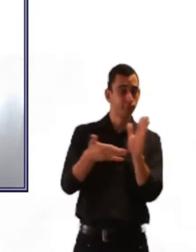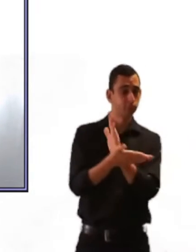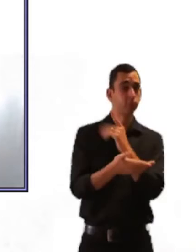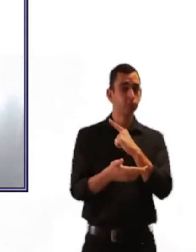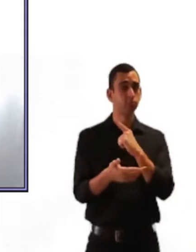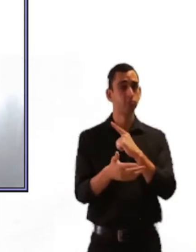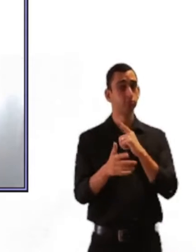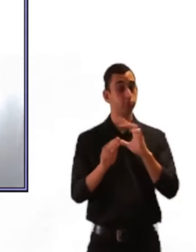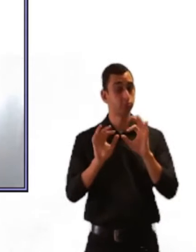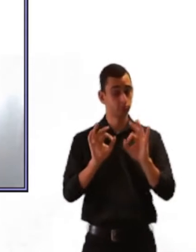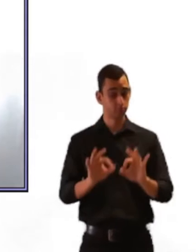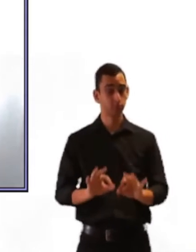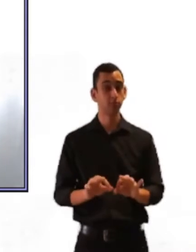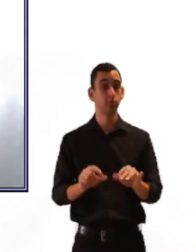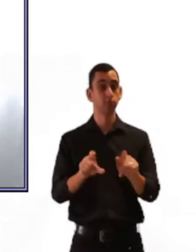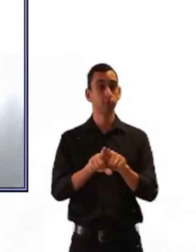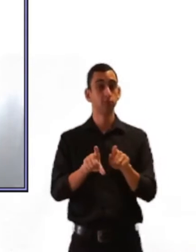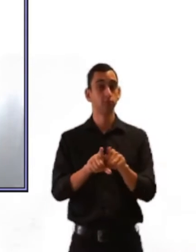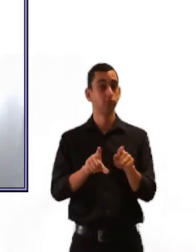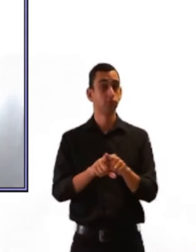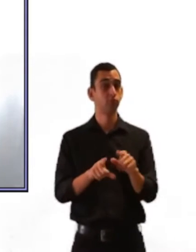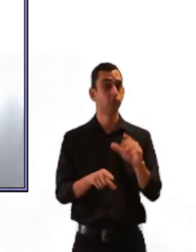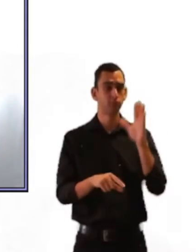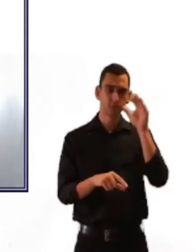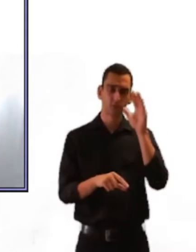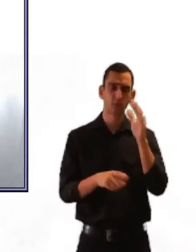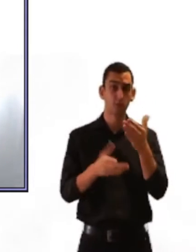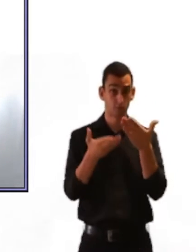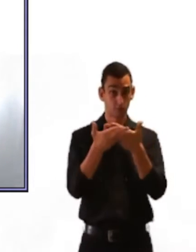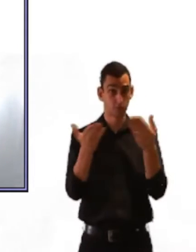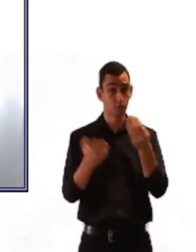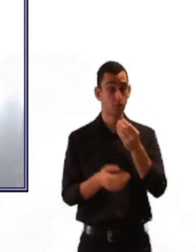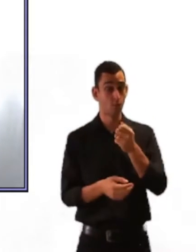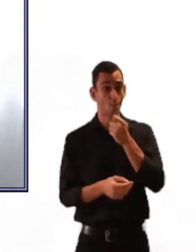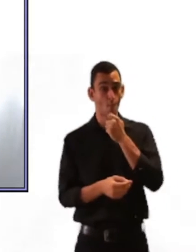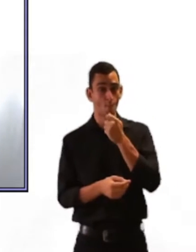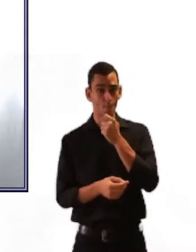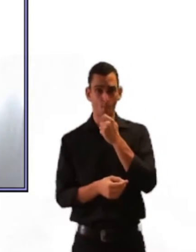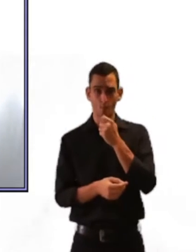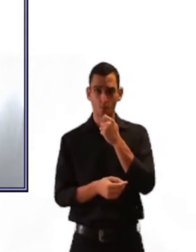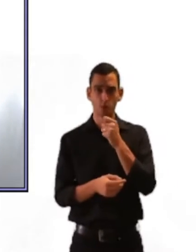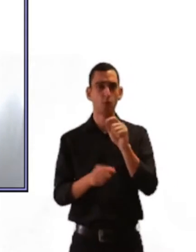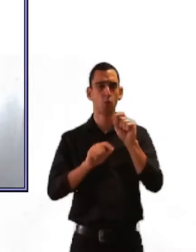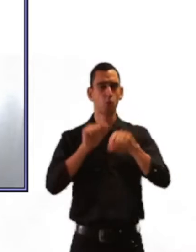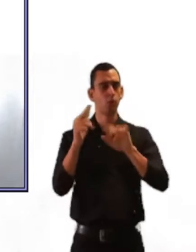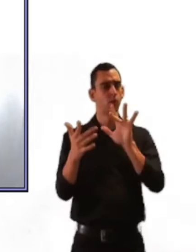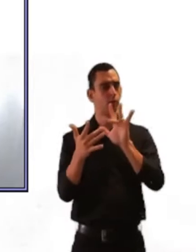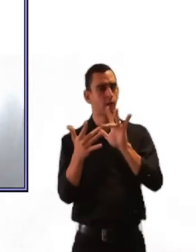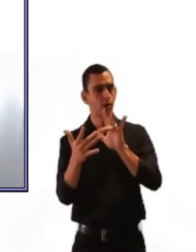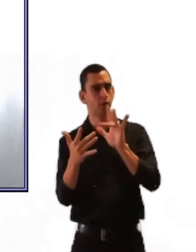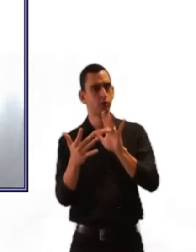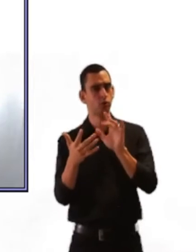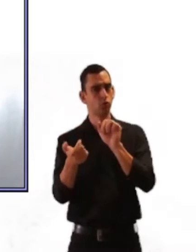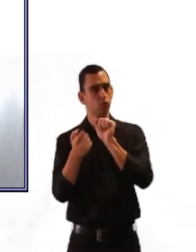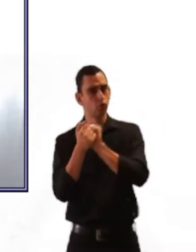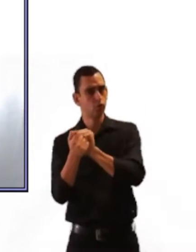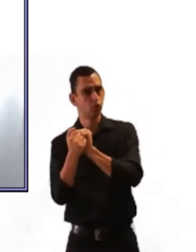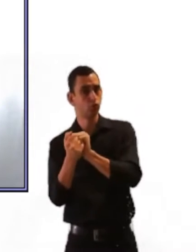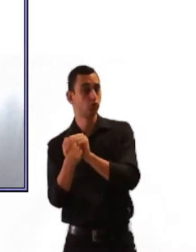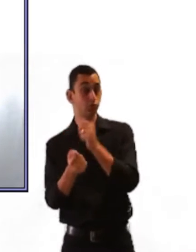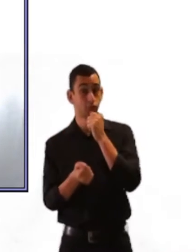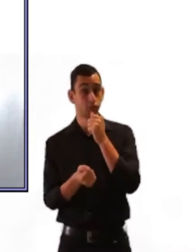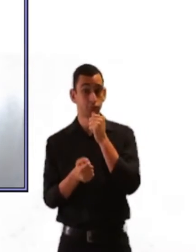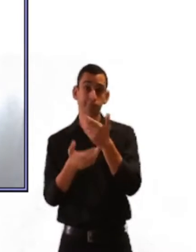bem interessante para a gente, para quem ainda não teve a oportunidade de ter contato, para poder começar a pensar